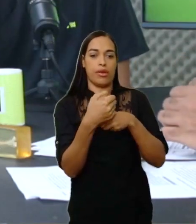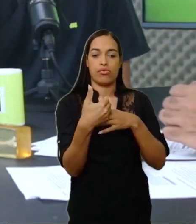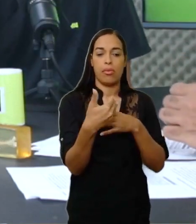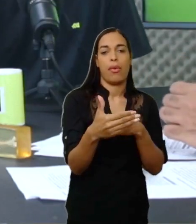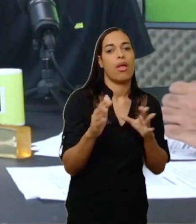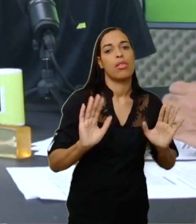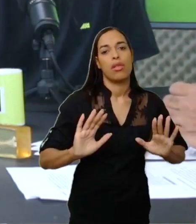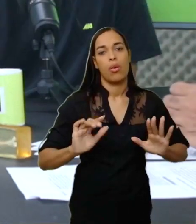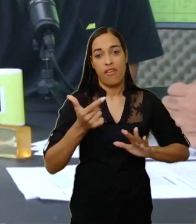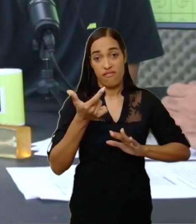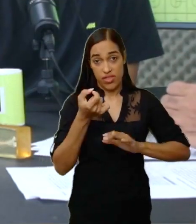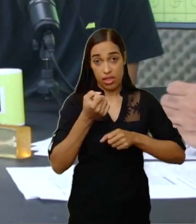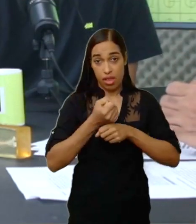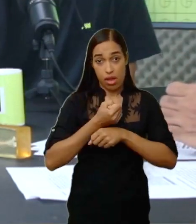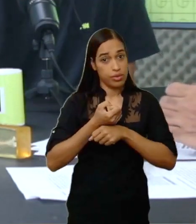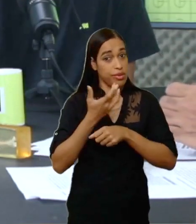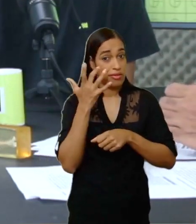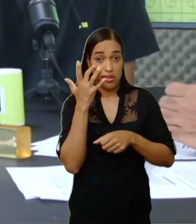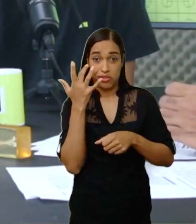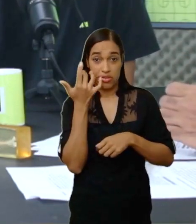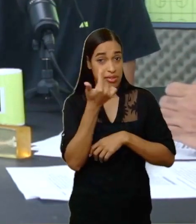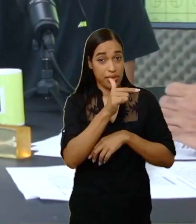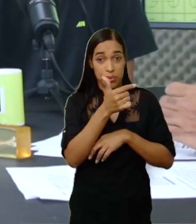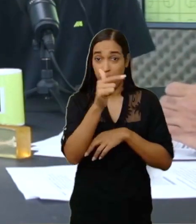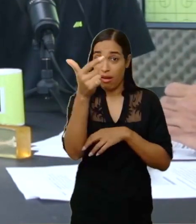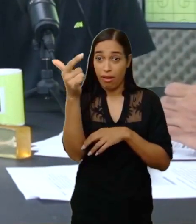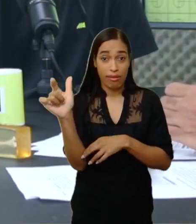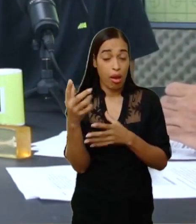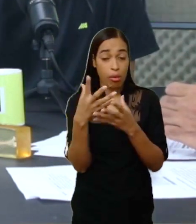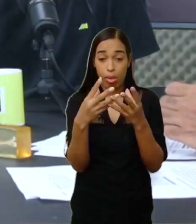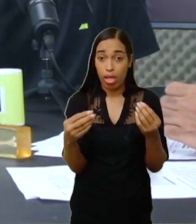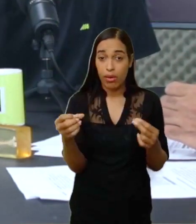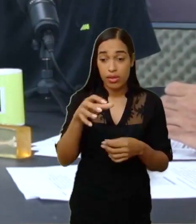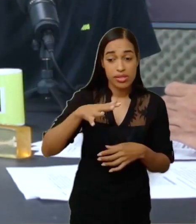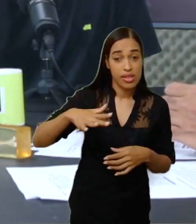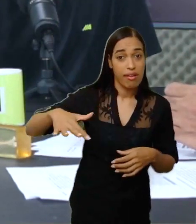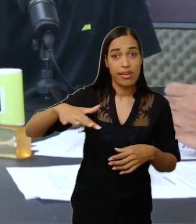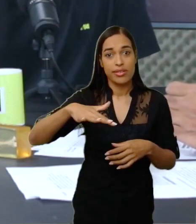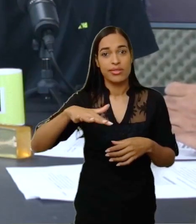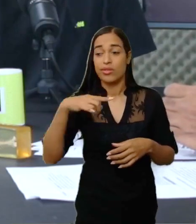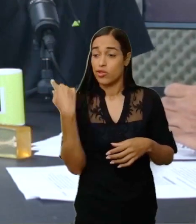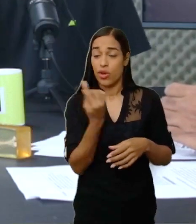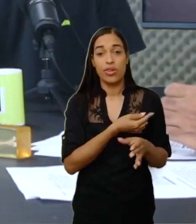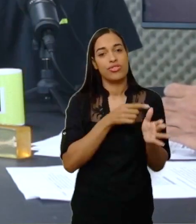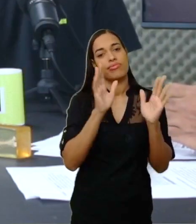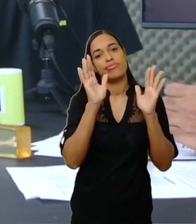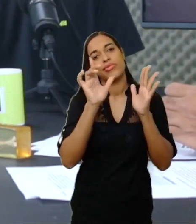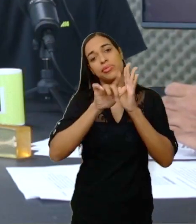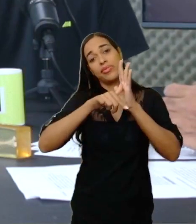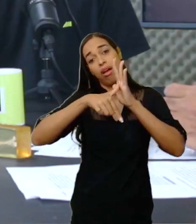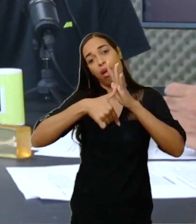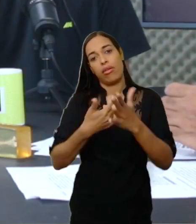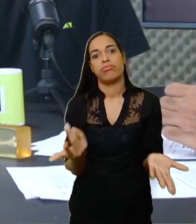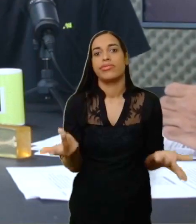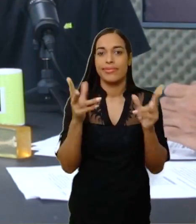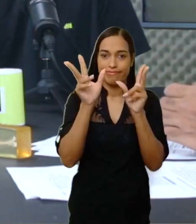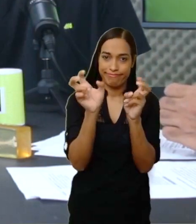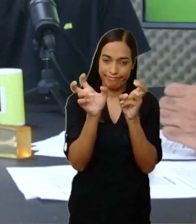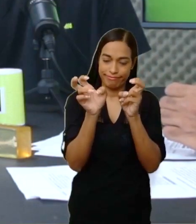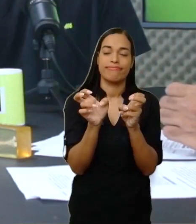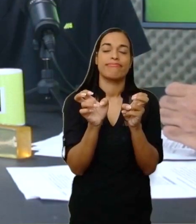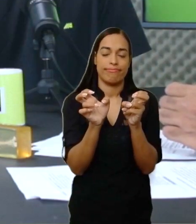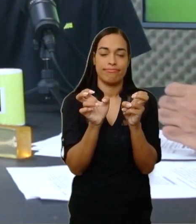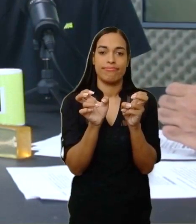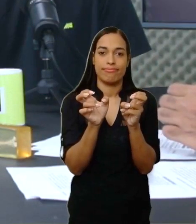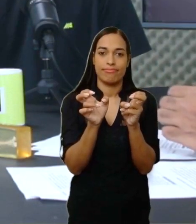talvez nem tenha mais algumas coisas, né? Então, assim... Já estamos, inclusive, atrasados. Atrasados, exatamente, né? O